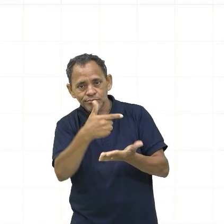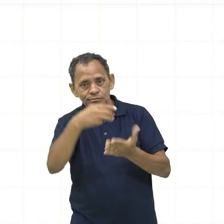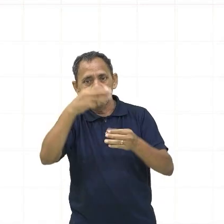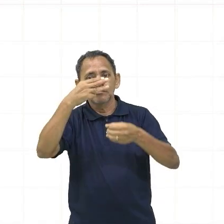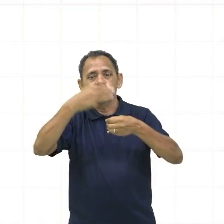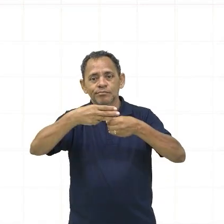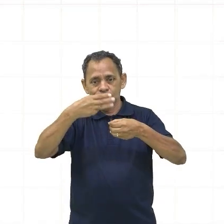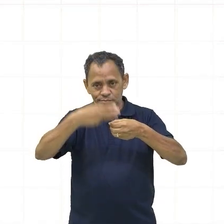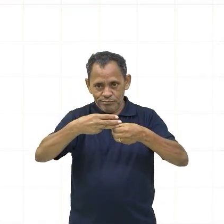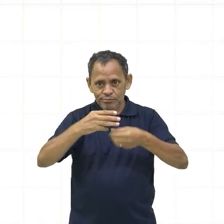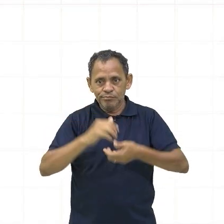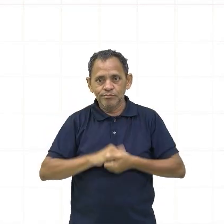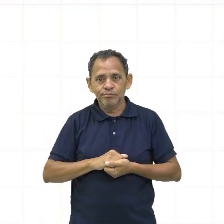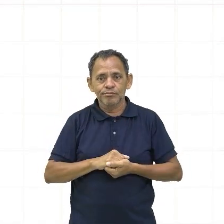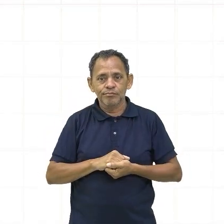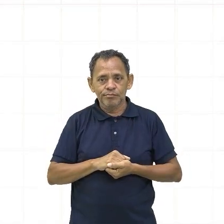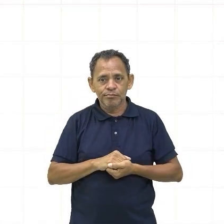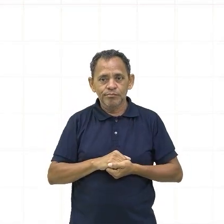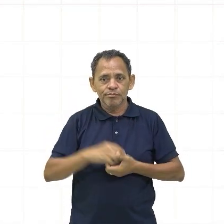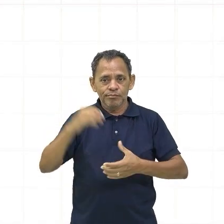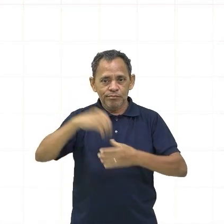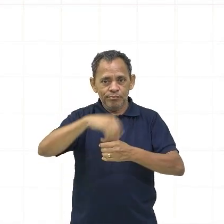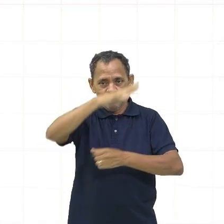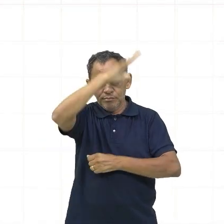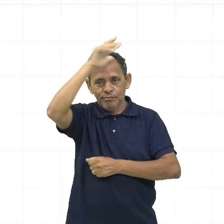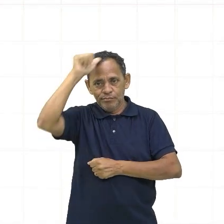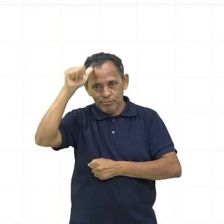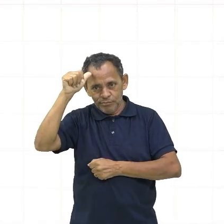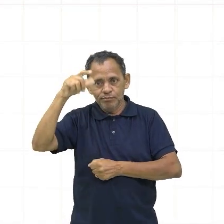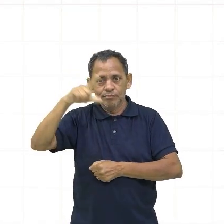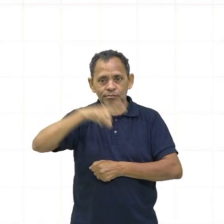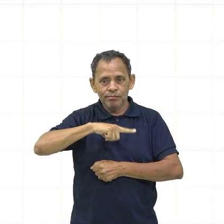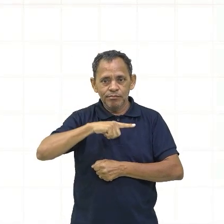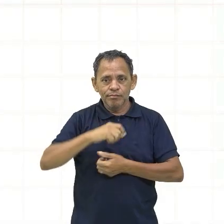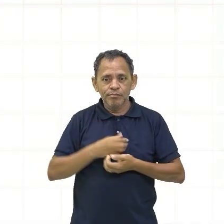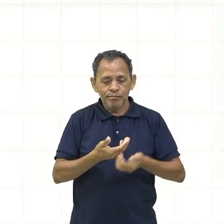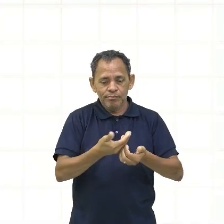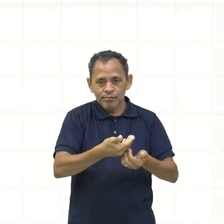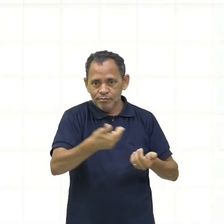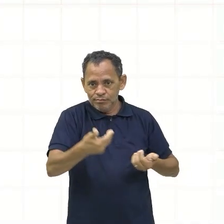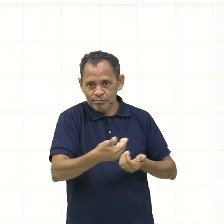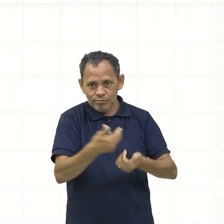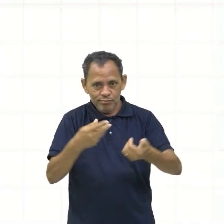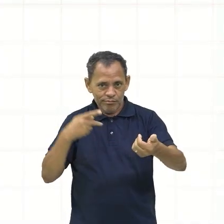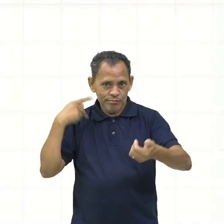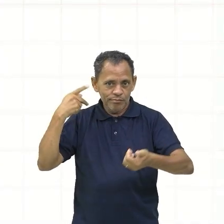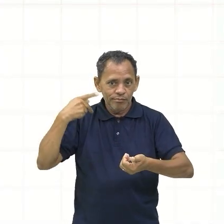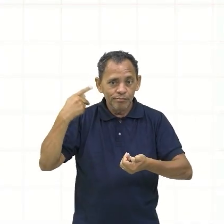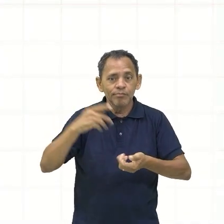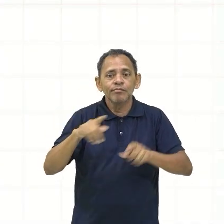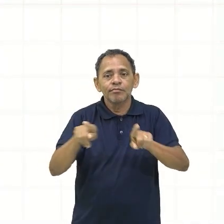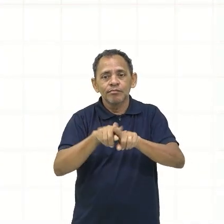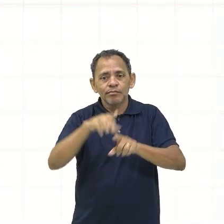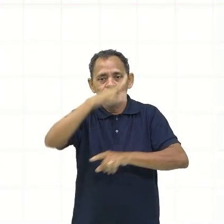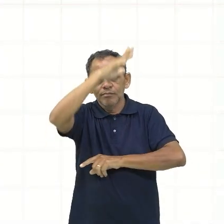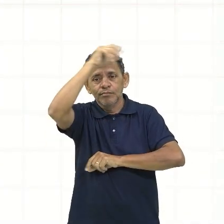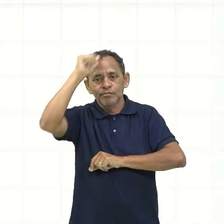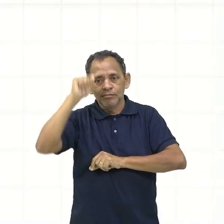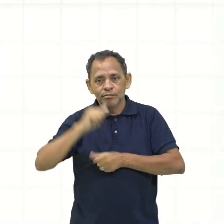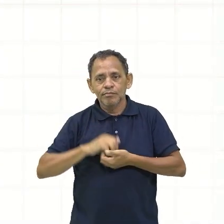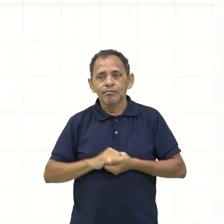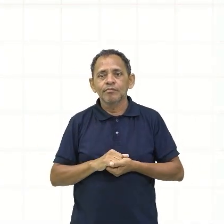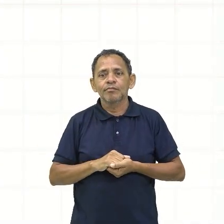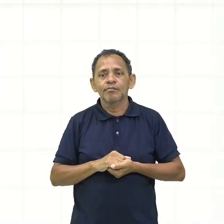municípios amazonenses, né, que constitui aí a divisão política do estado do Amazonas. E aí a gente